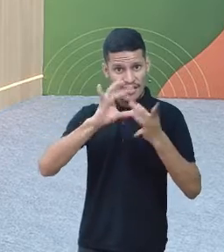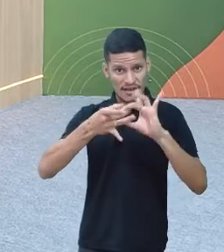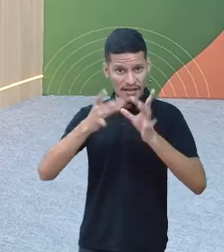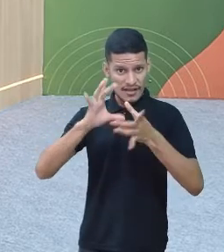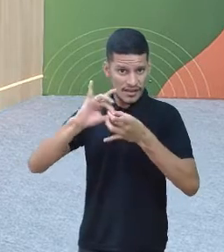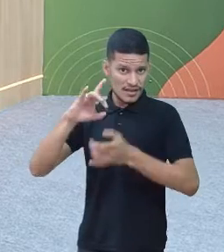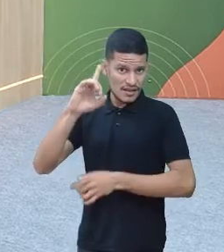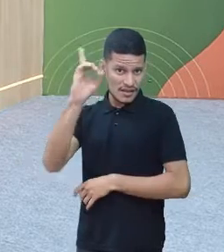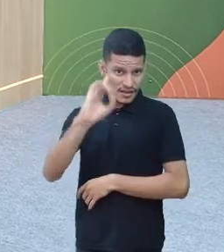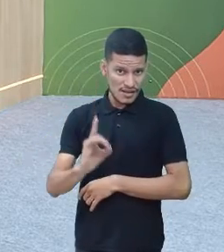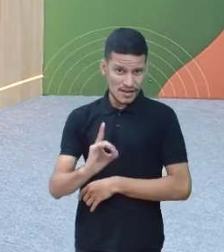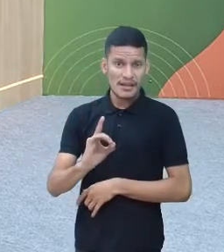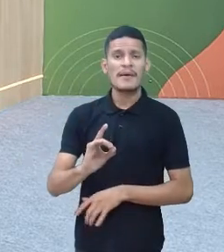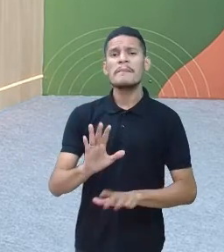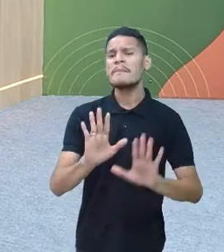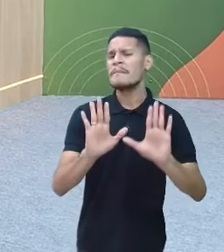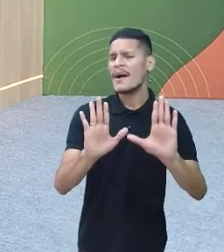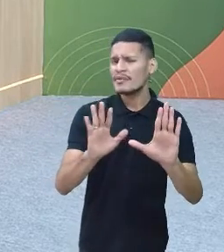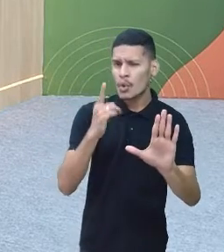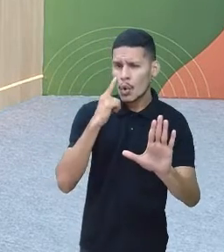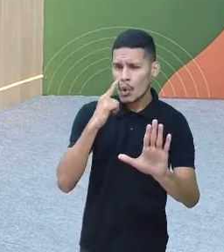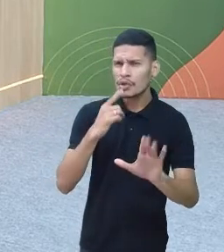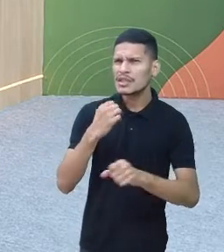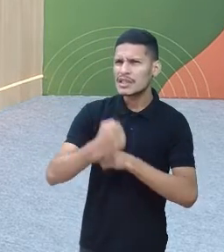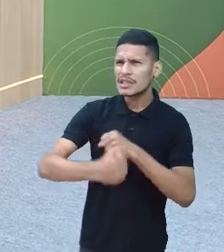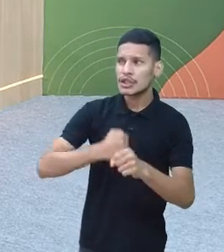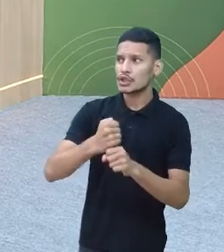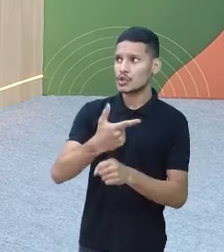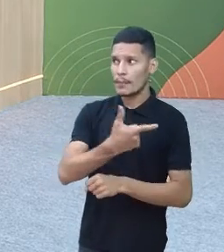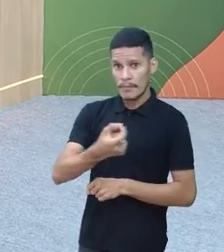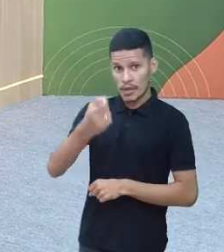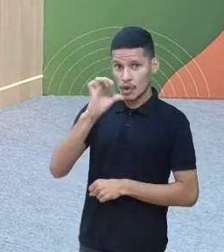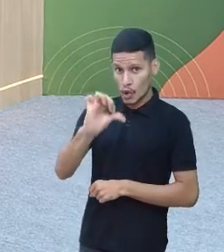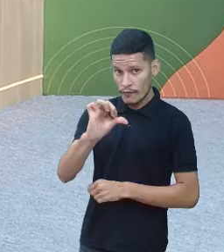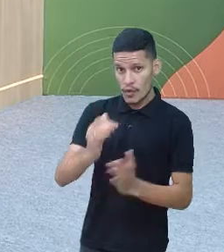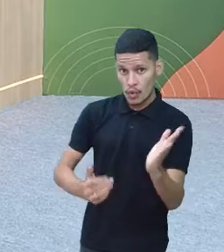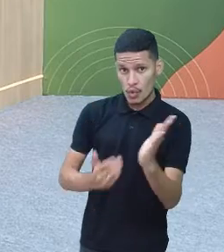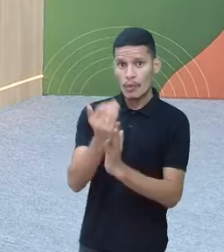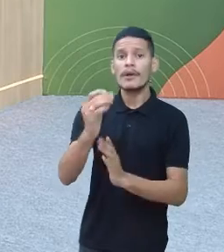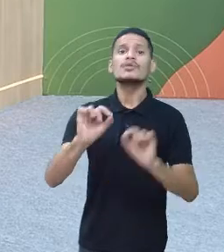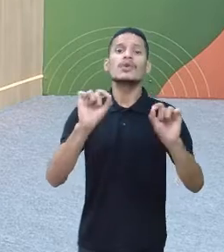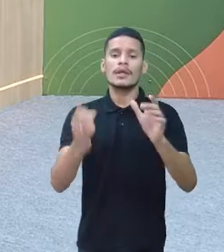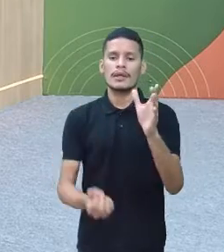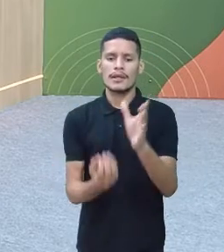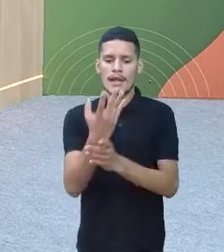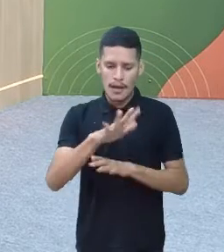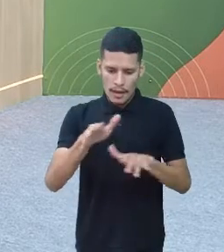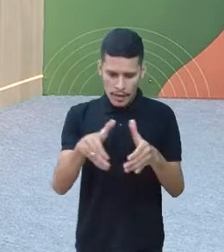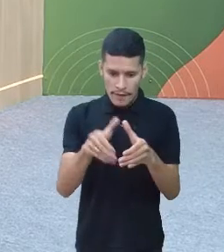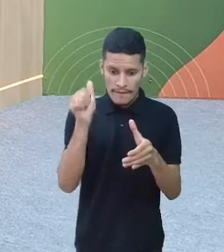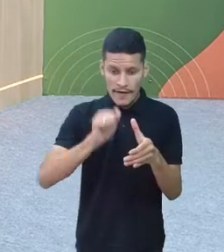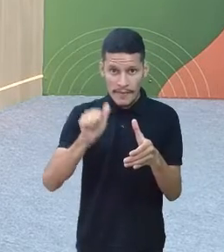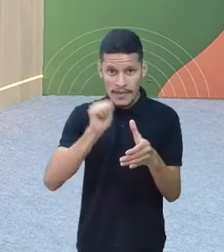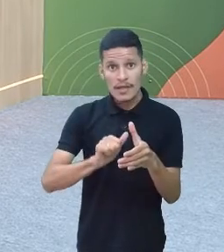aí, só em 2009 que começa a criar uma seleção feminina, e no